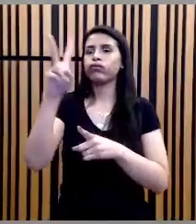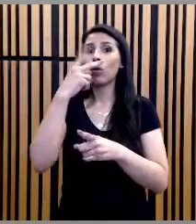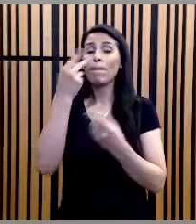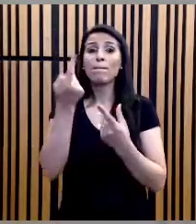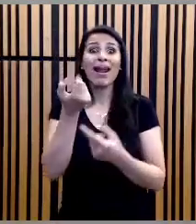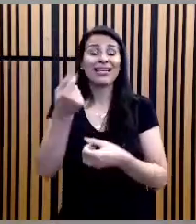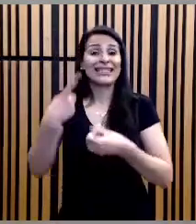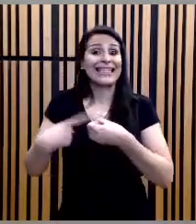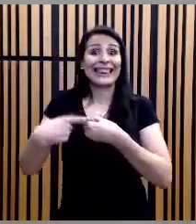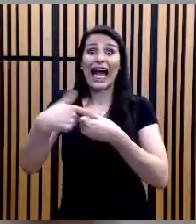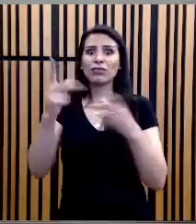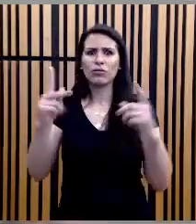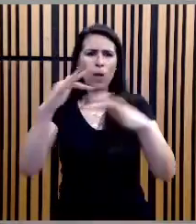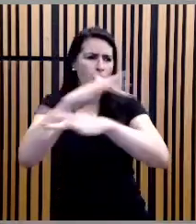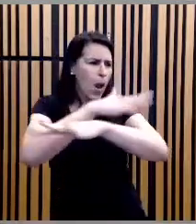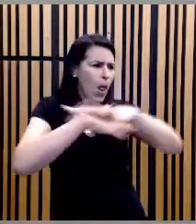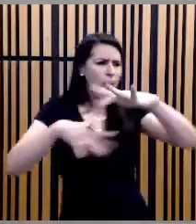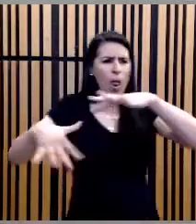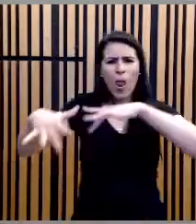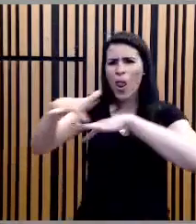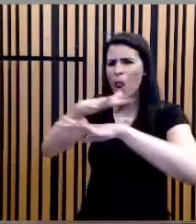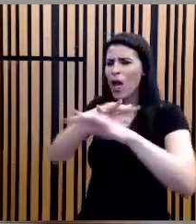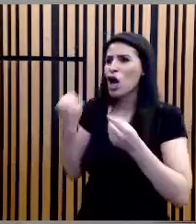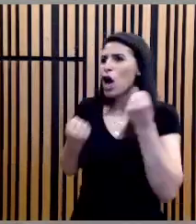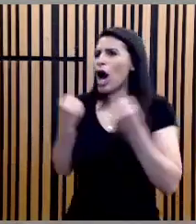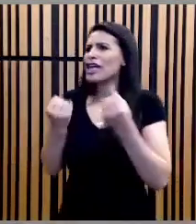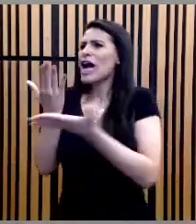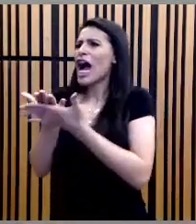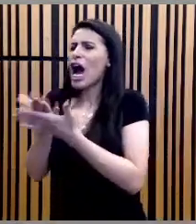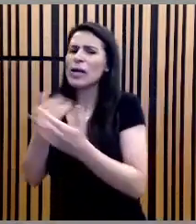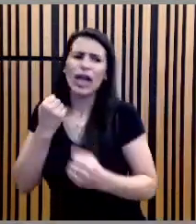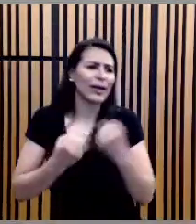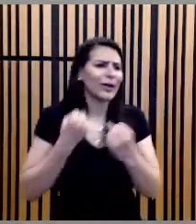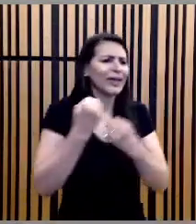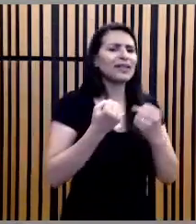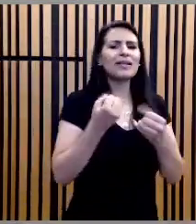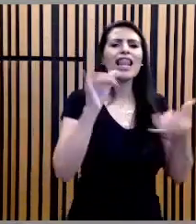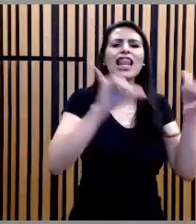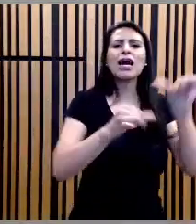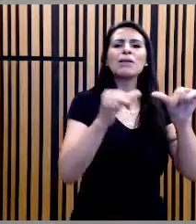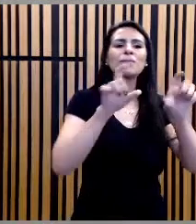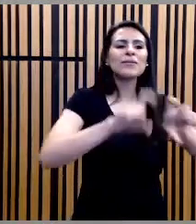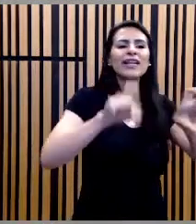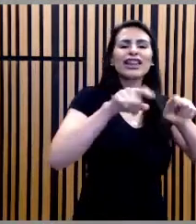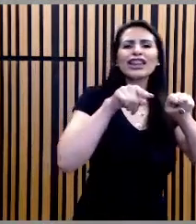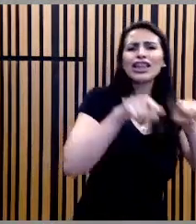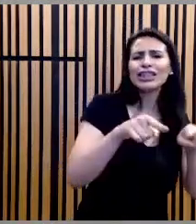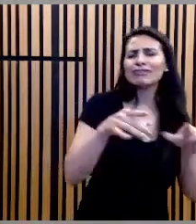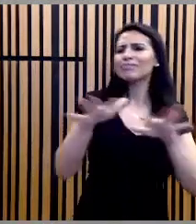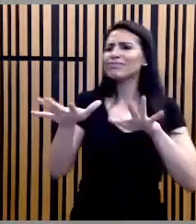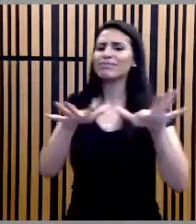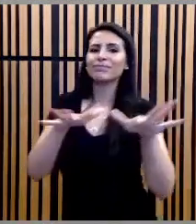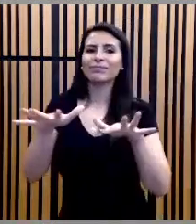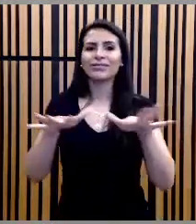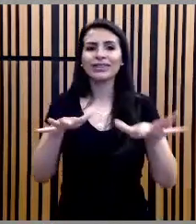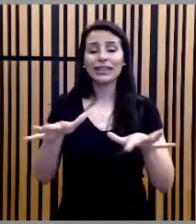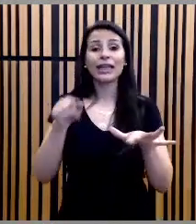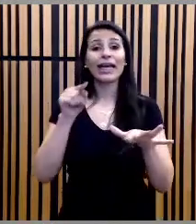gente caminhando, enfim, estudando, correndo para ir para aula, para os laboratórios, né? E isso, pessoal, é um desafio